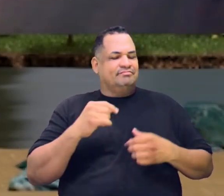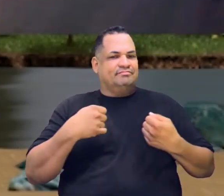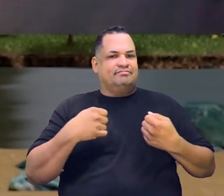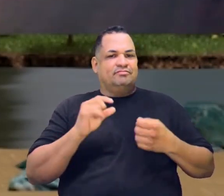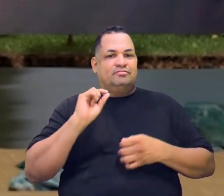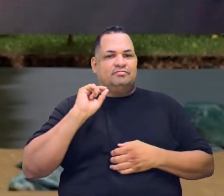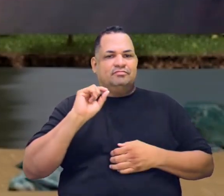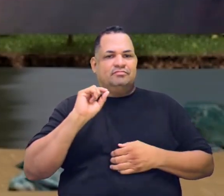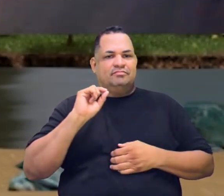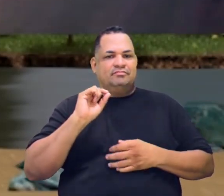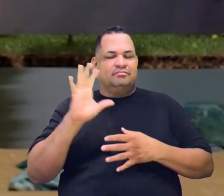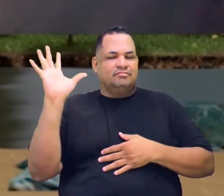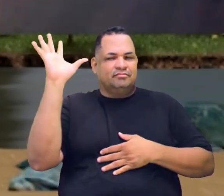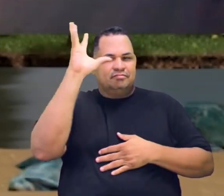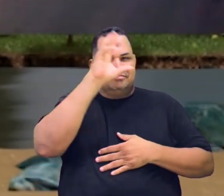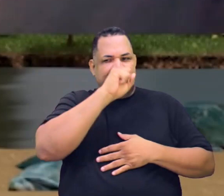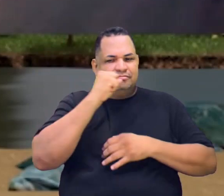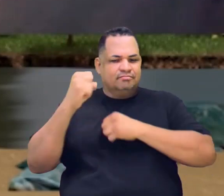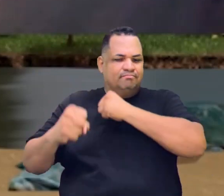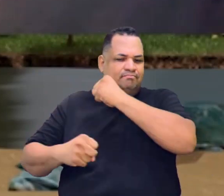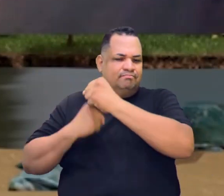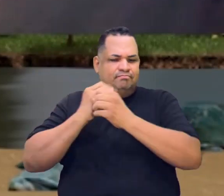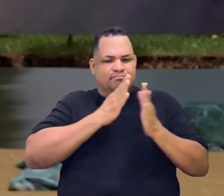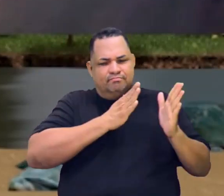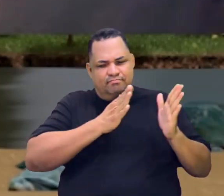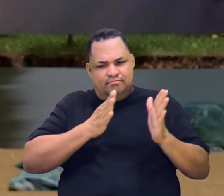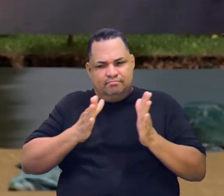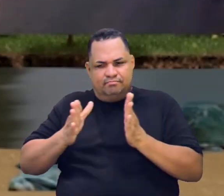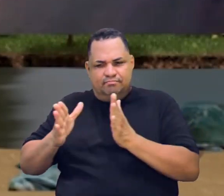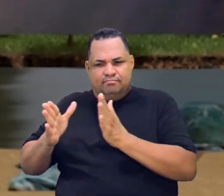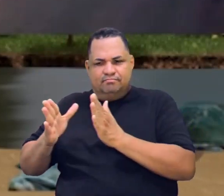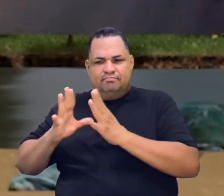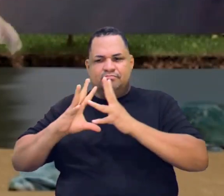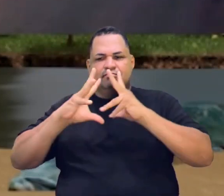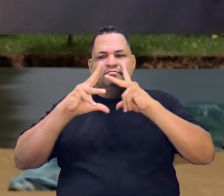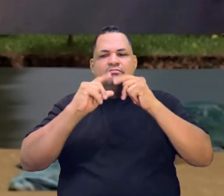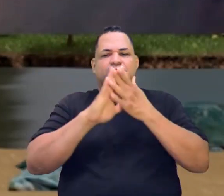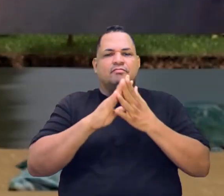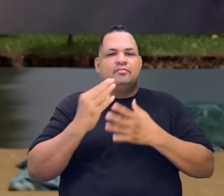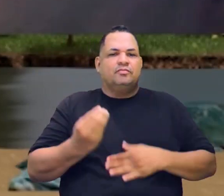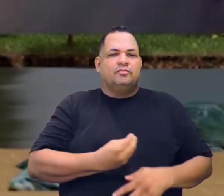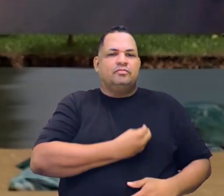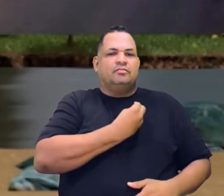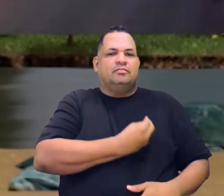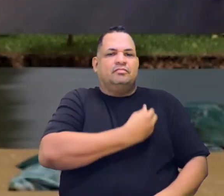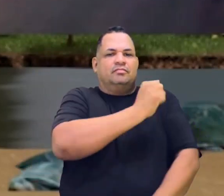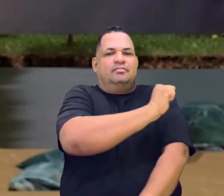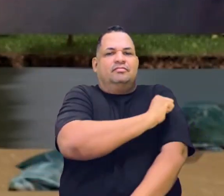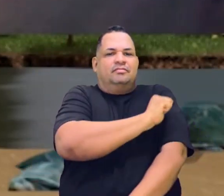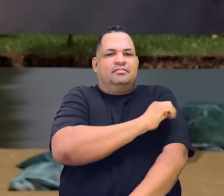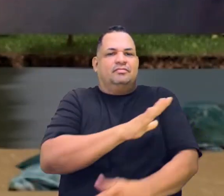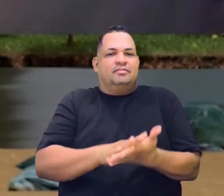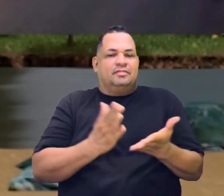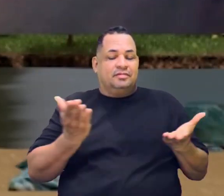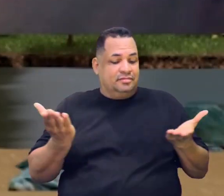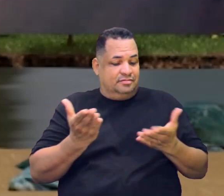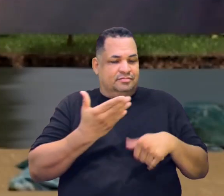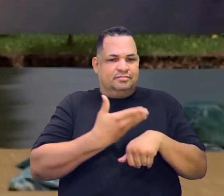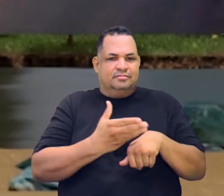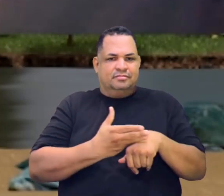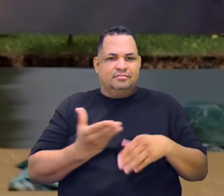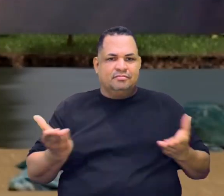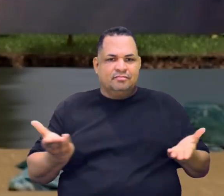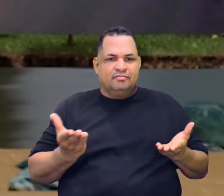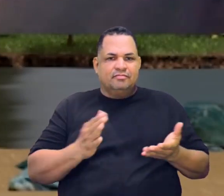que você aprendeu durante o ano inteiro, durante toda a vida de estudante, você irá colocar em prática